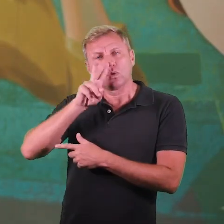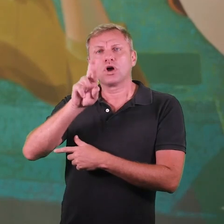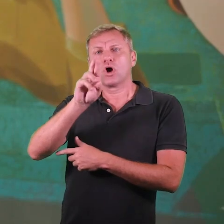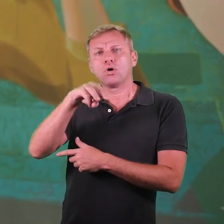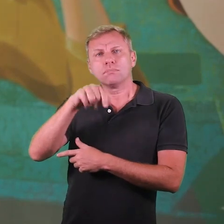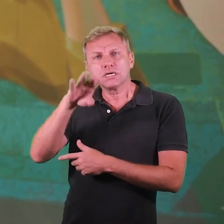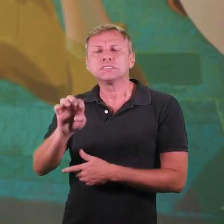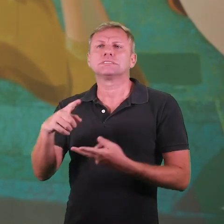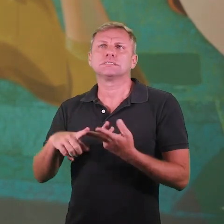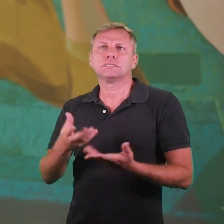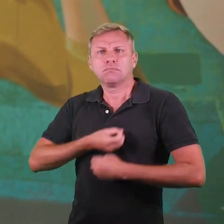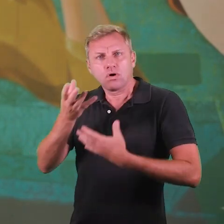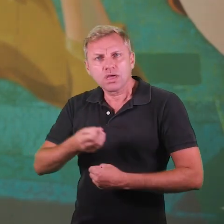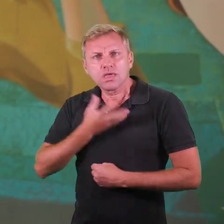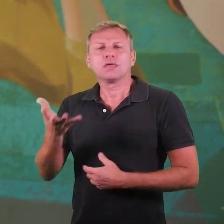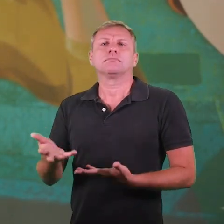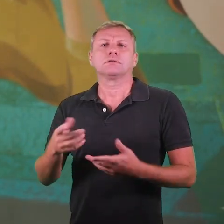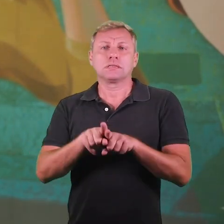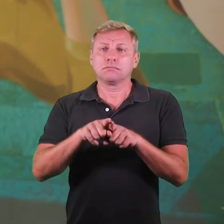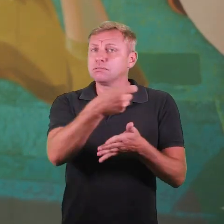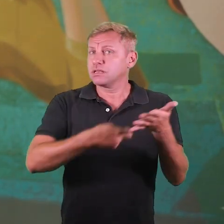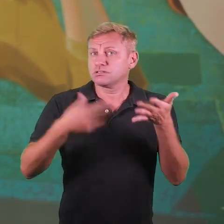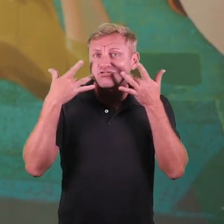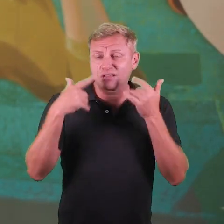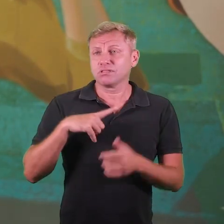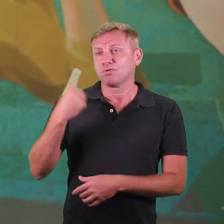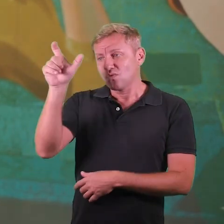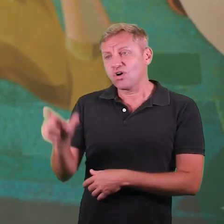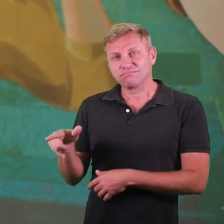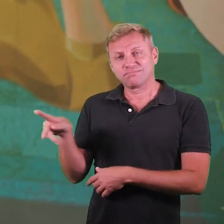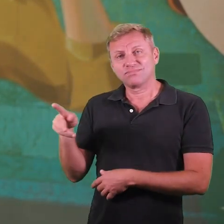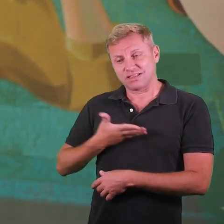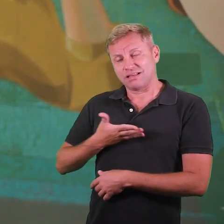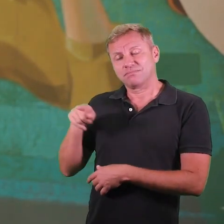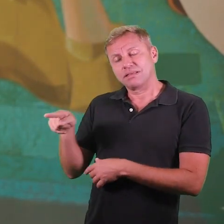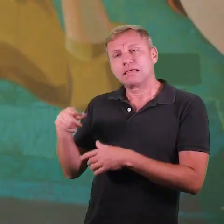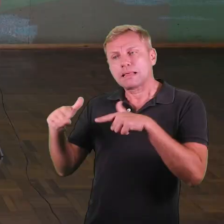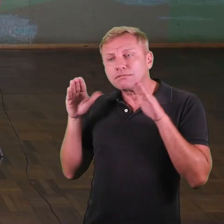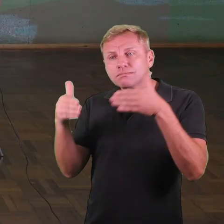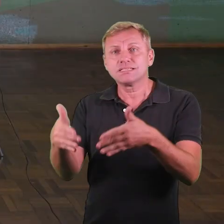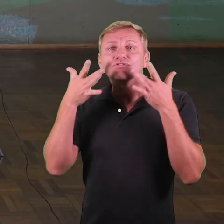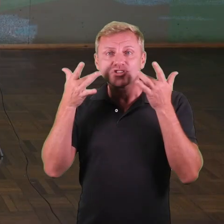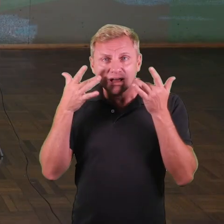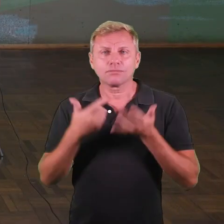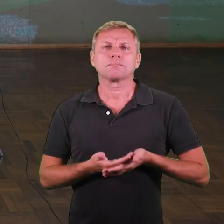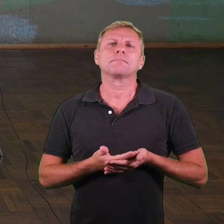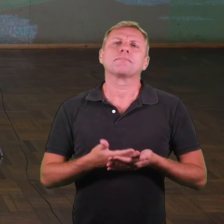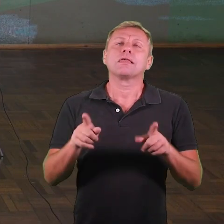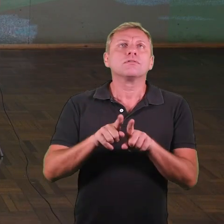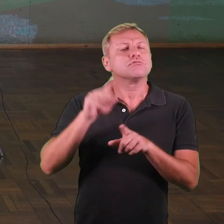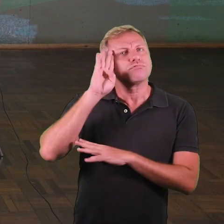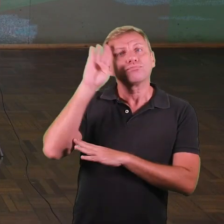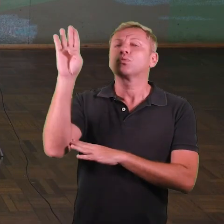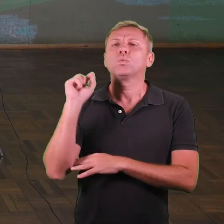de poemas, peças de teatro. Agora temos um colega que trabalha especificamente com teatro. O que eu acho fundamental é saber